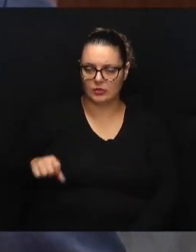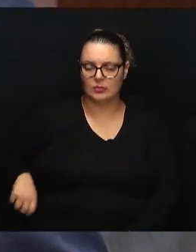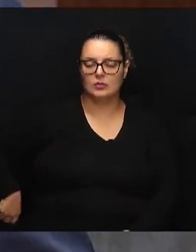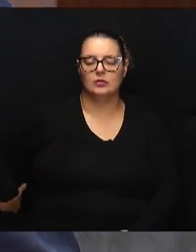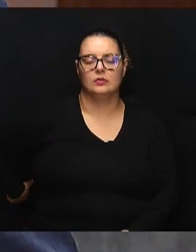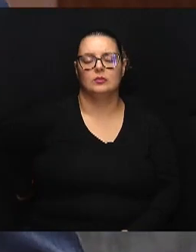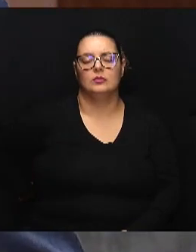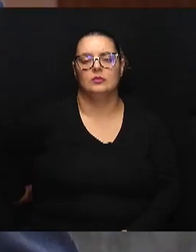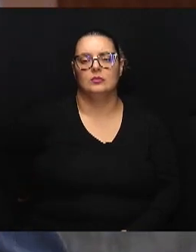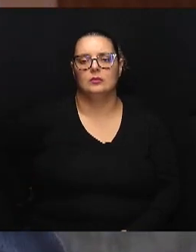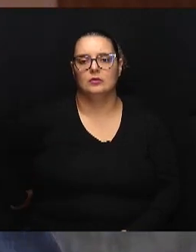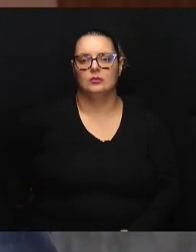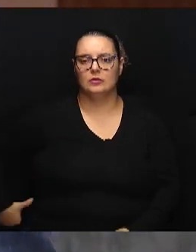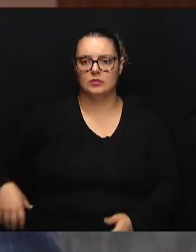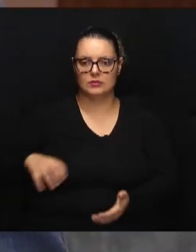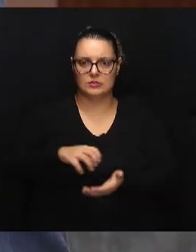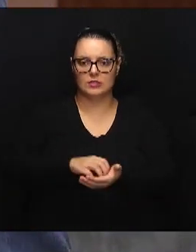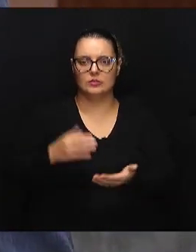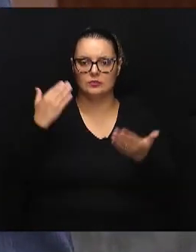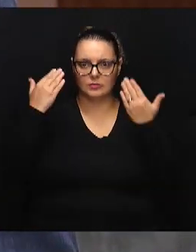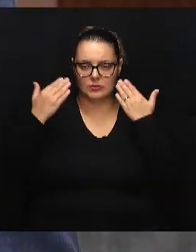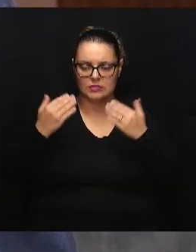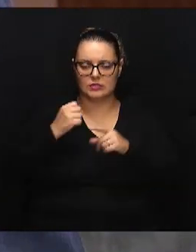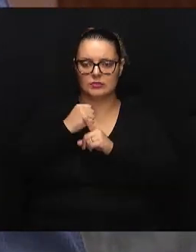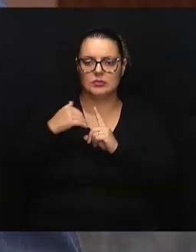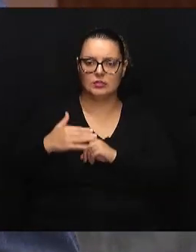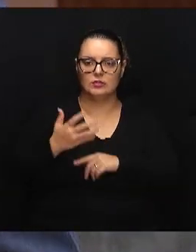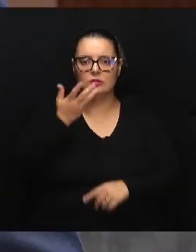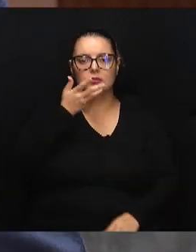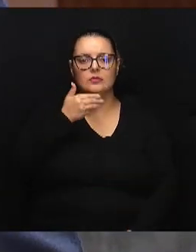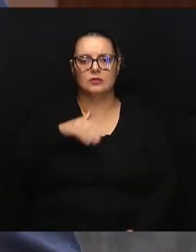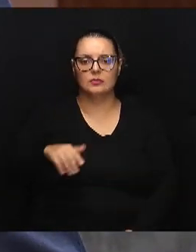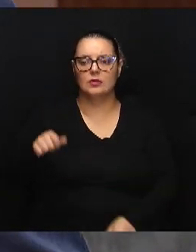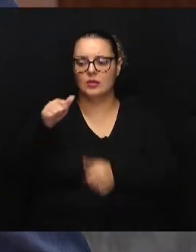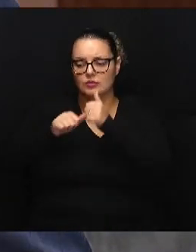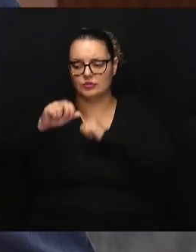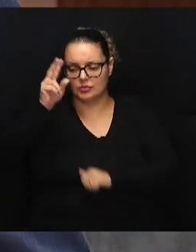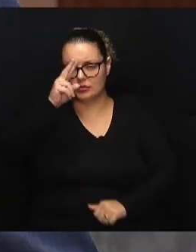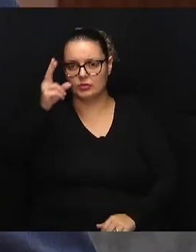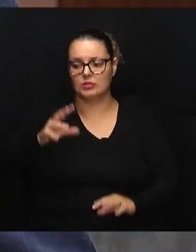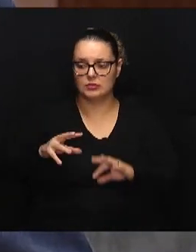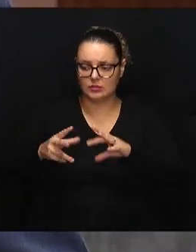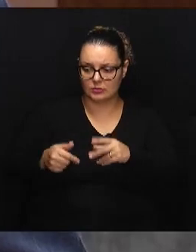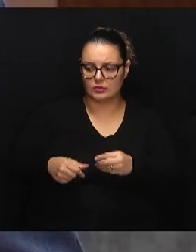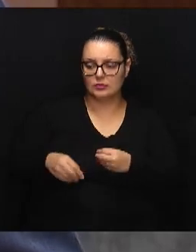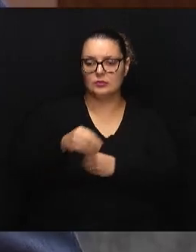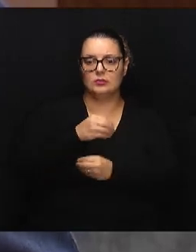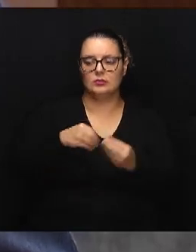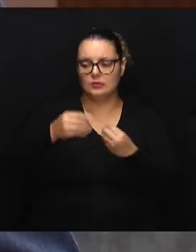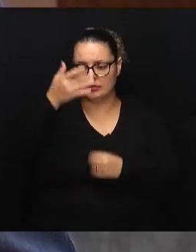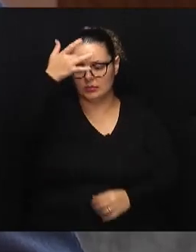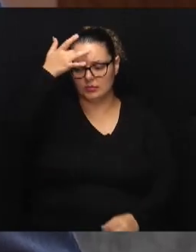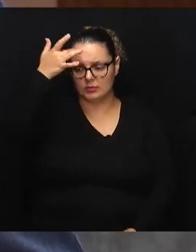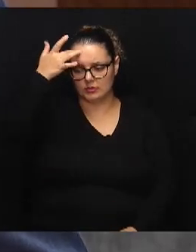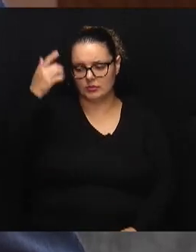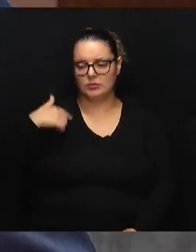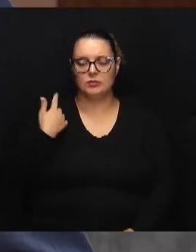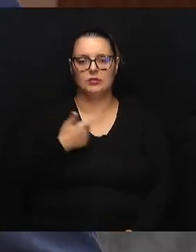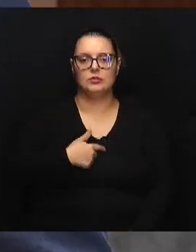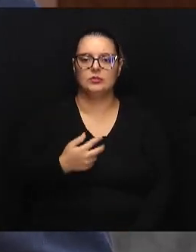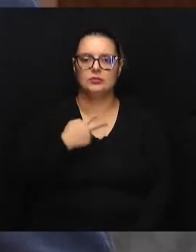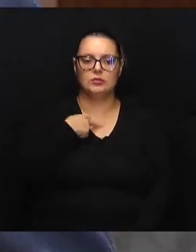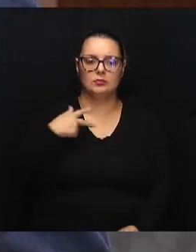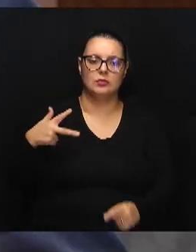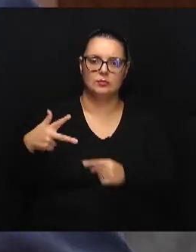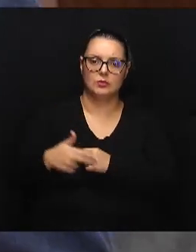Centro Psicossocial, CAPs infantil ou CAPs para álcool e drogas. Então tudo isso envolve saúde mental e nós não podemos